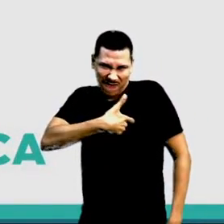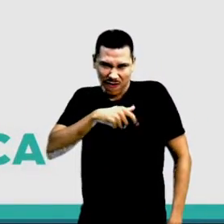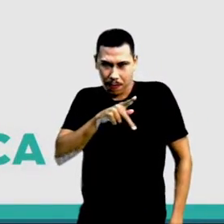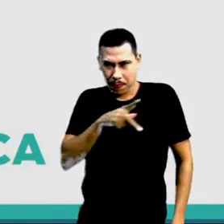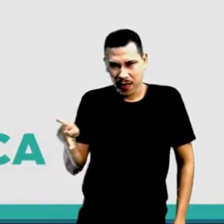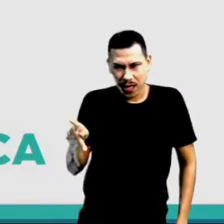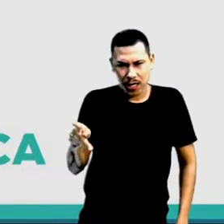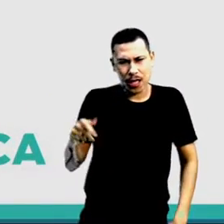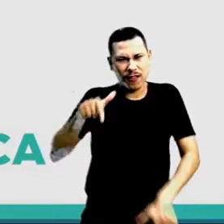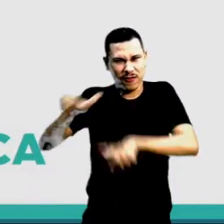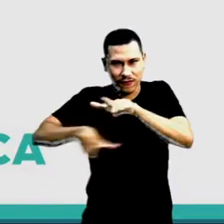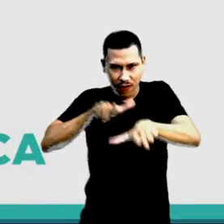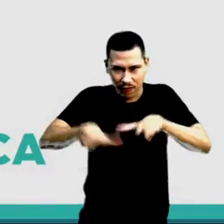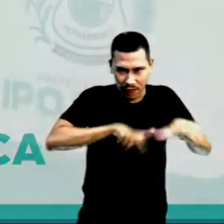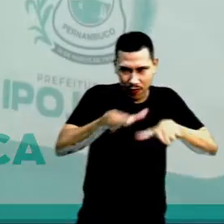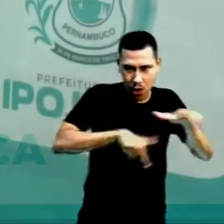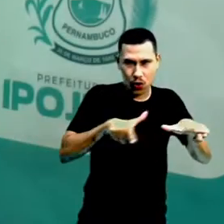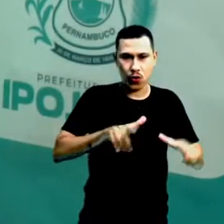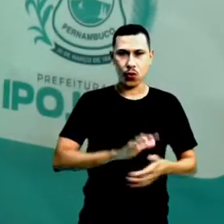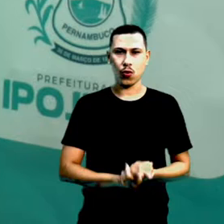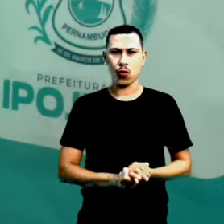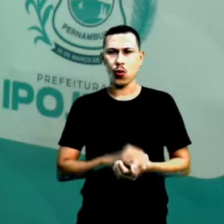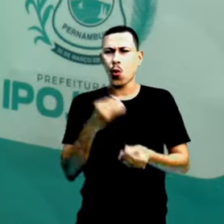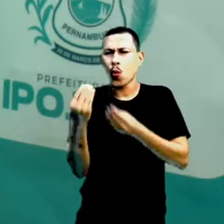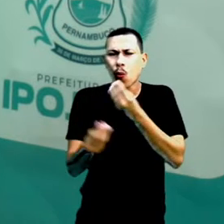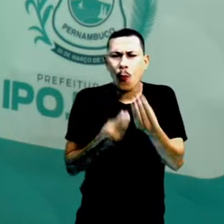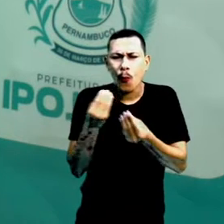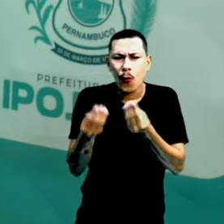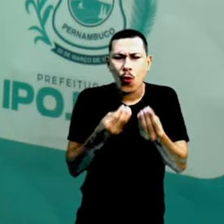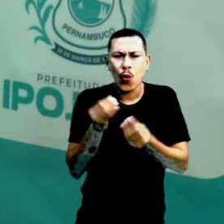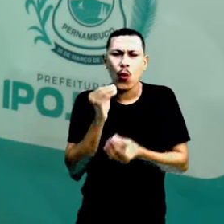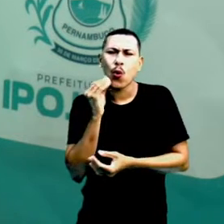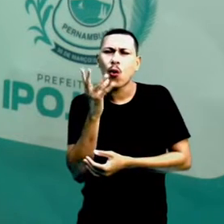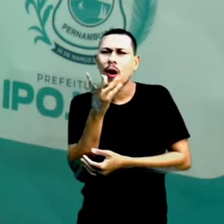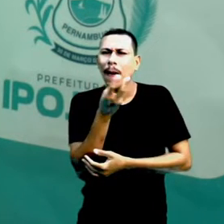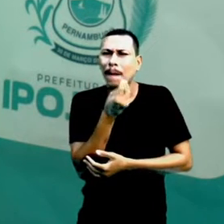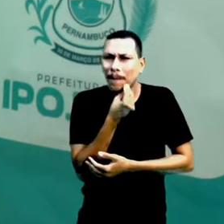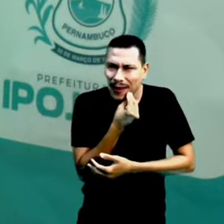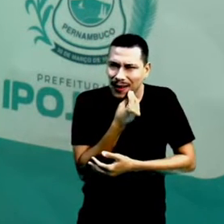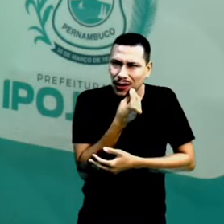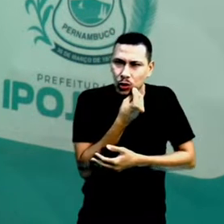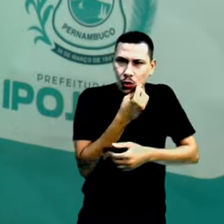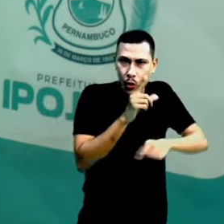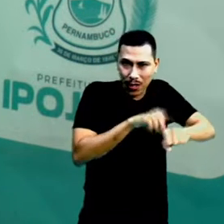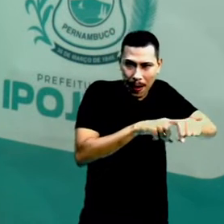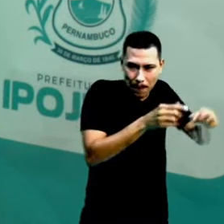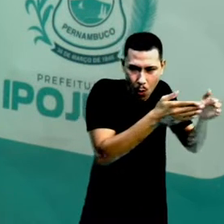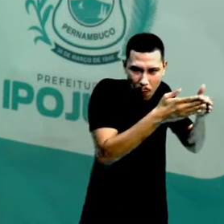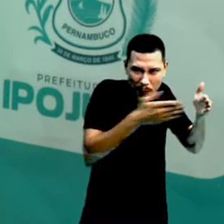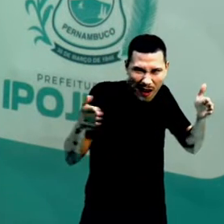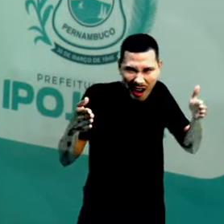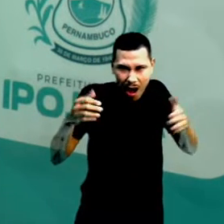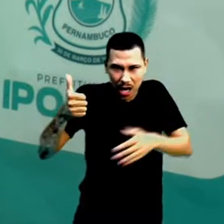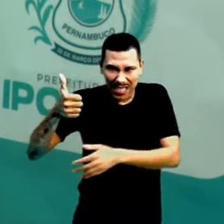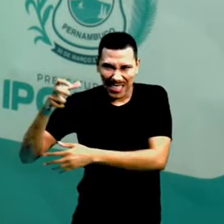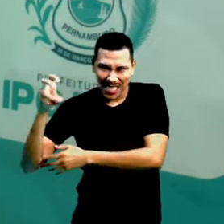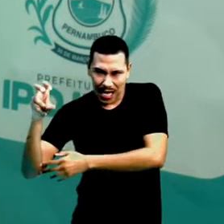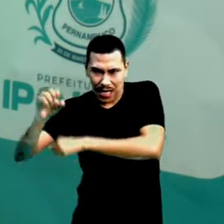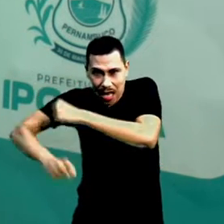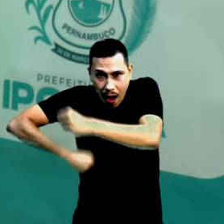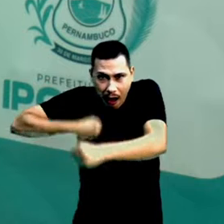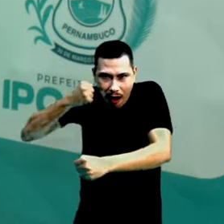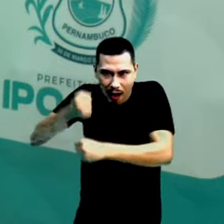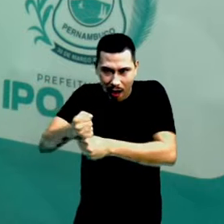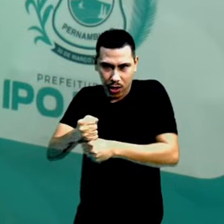né? Era Vargas é como é conhecido o período de 15 anos no qual o Getúlio